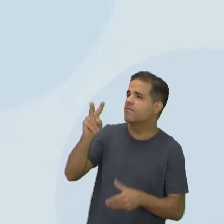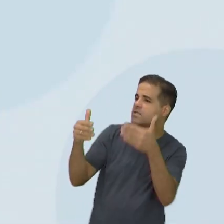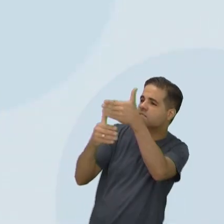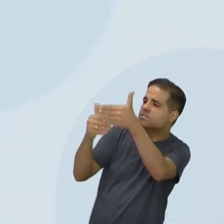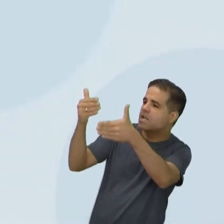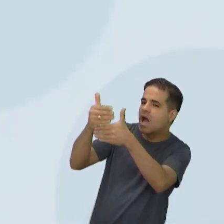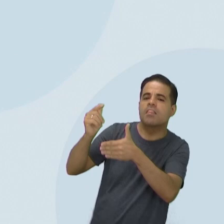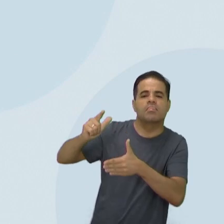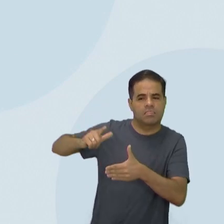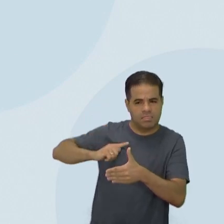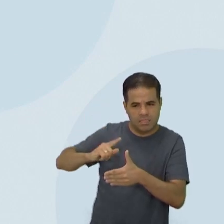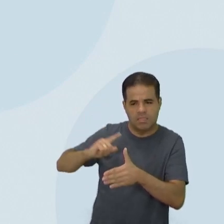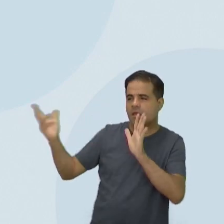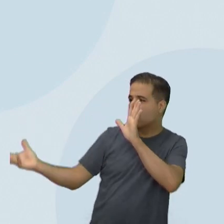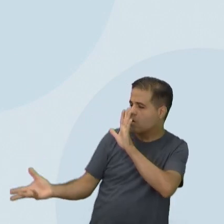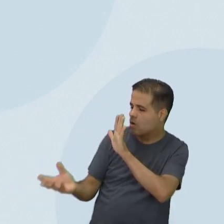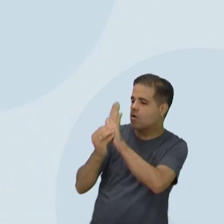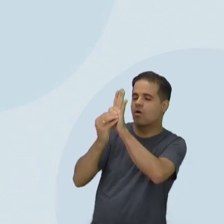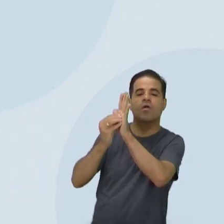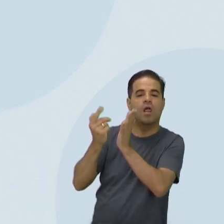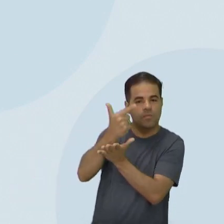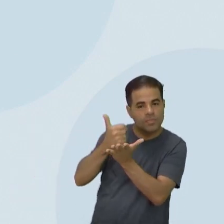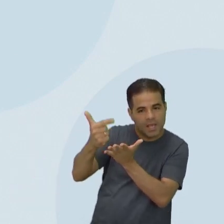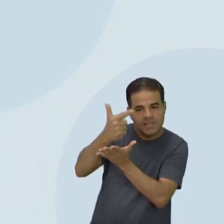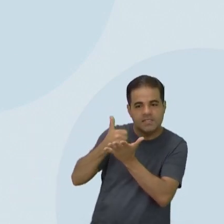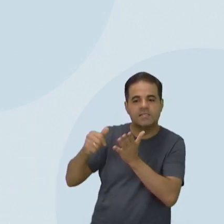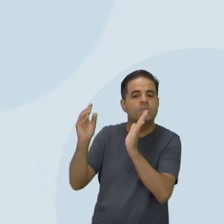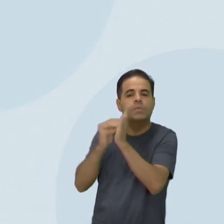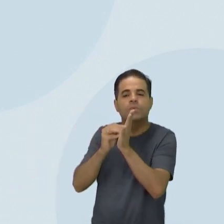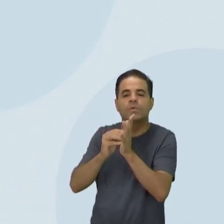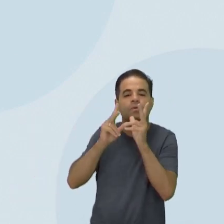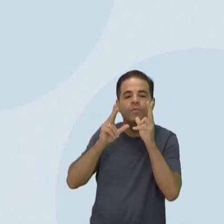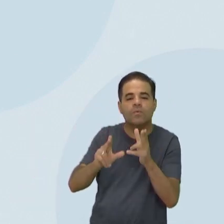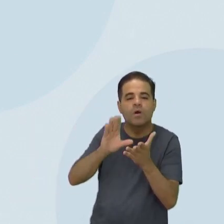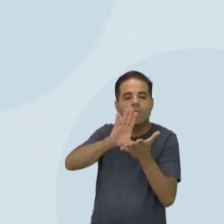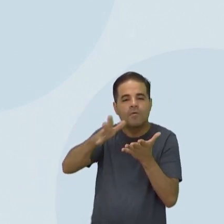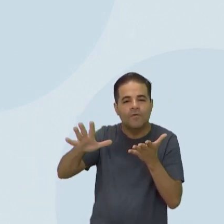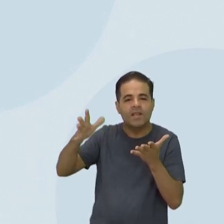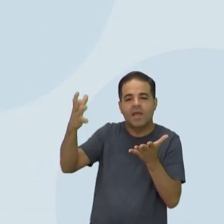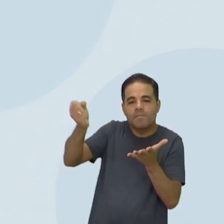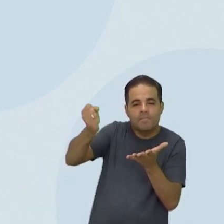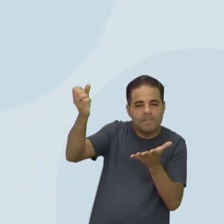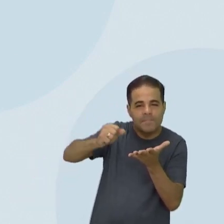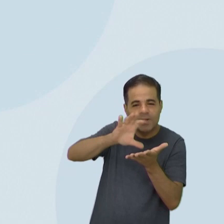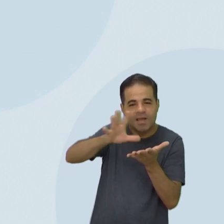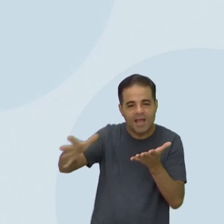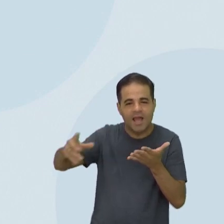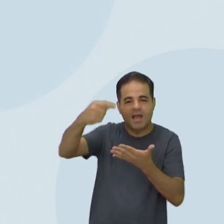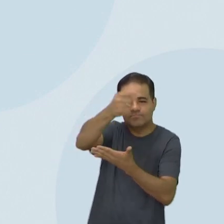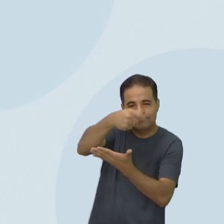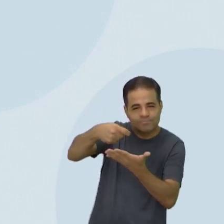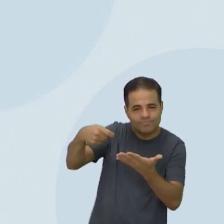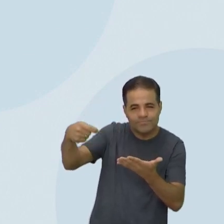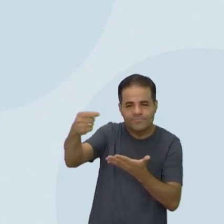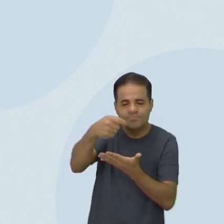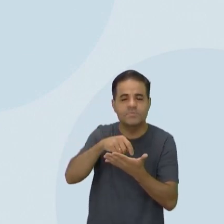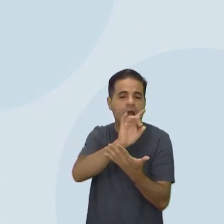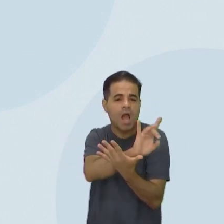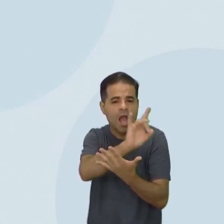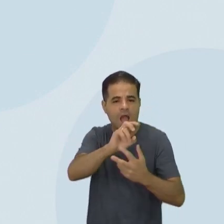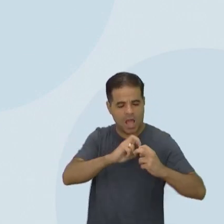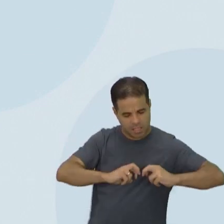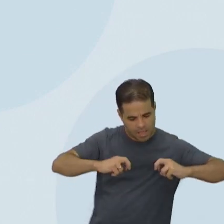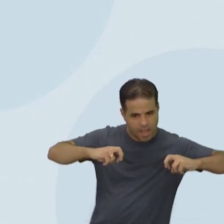slide que tem até eu coloquei no desenho que a gente fez, como se fosse uma folhinha em branco com os rabiscos. Então, em cada